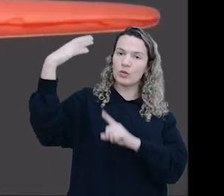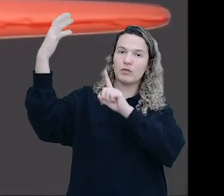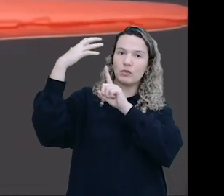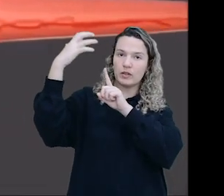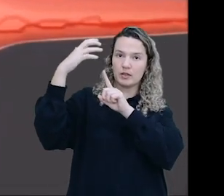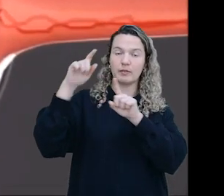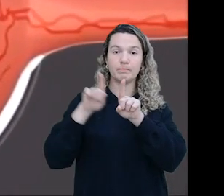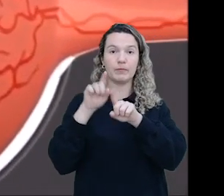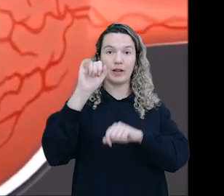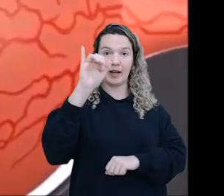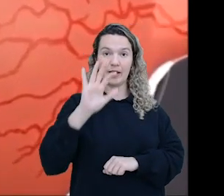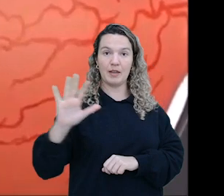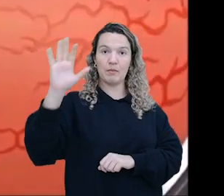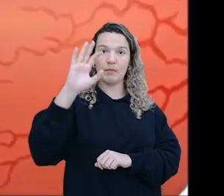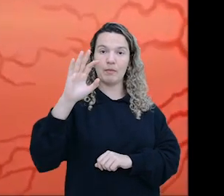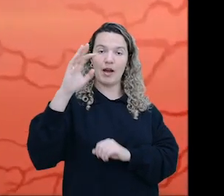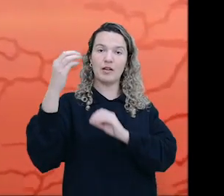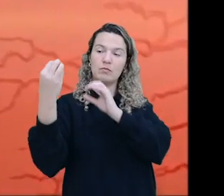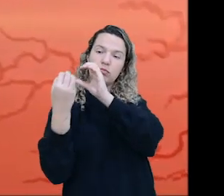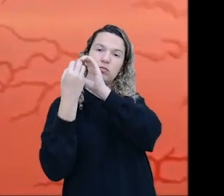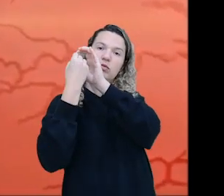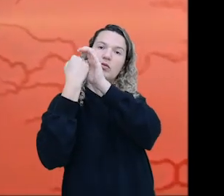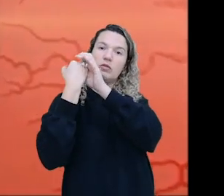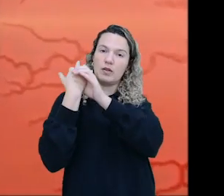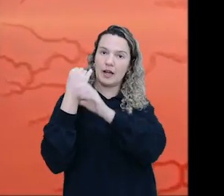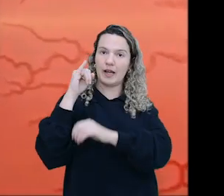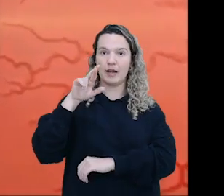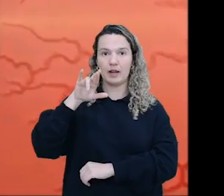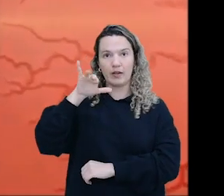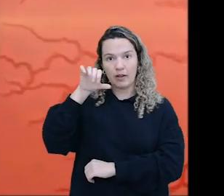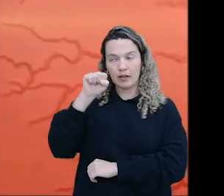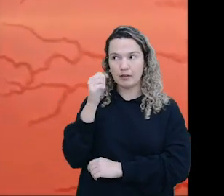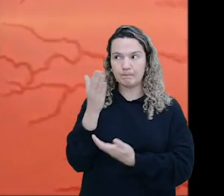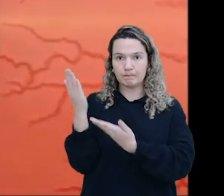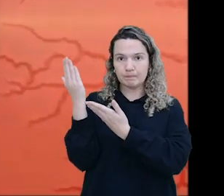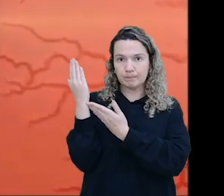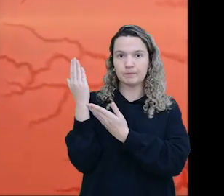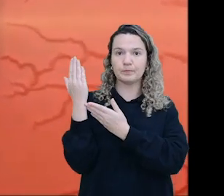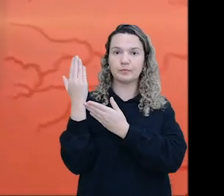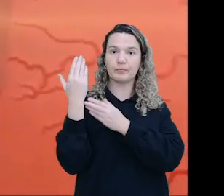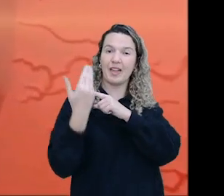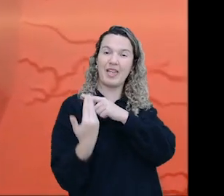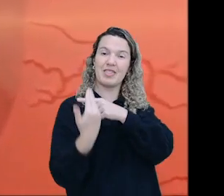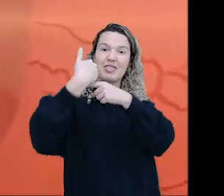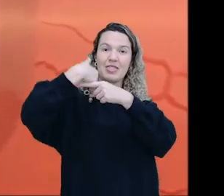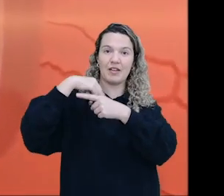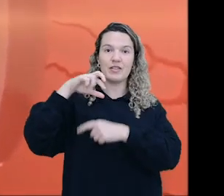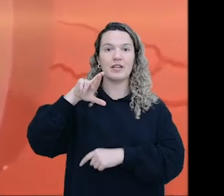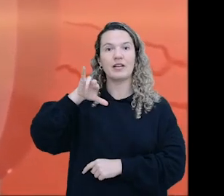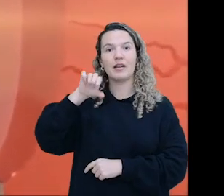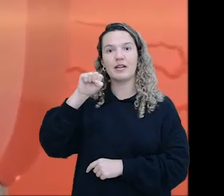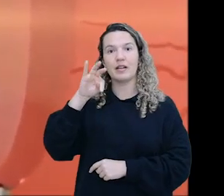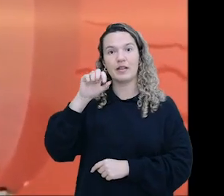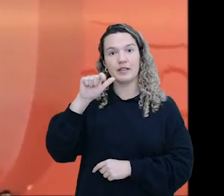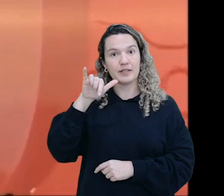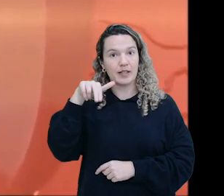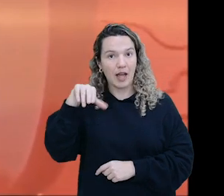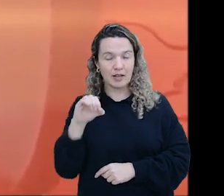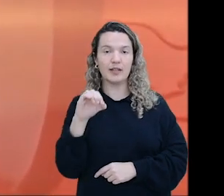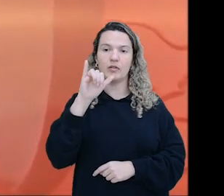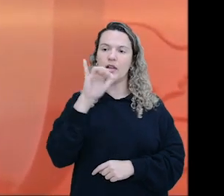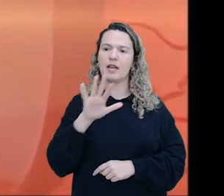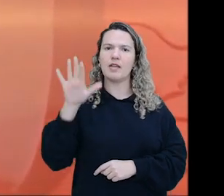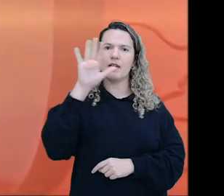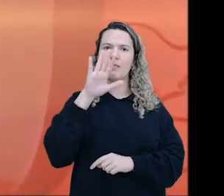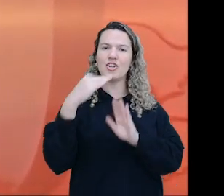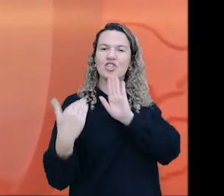luz. A imagem, então, entra através da íris, ultrapassa a pupila e atravessa o